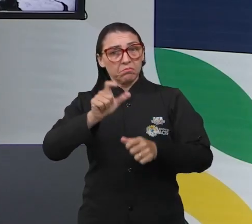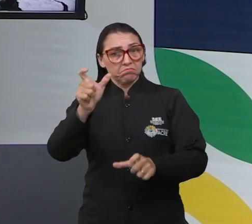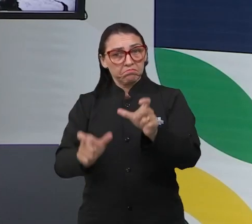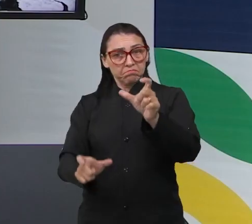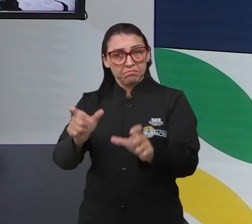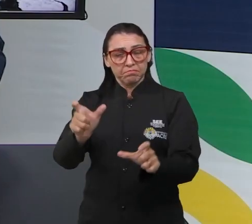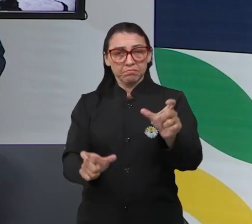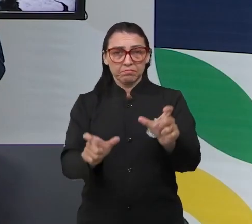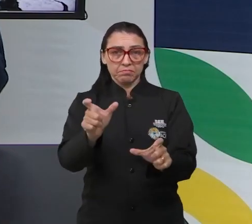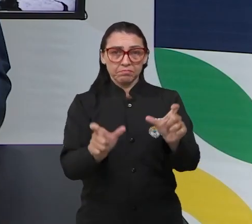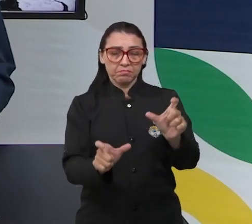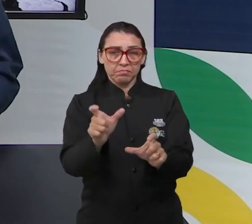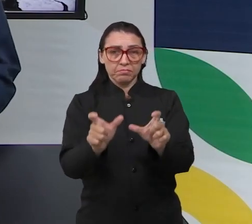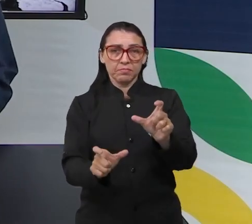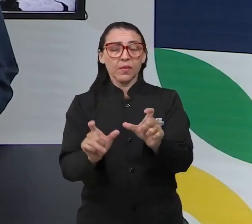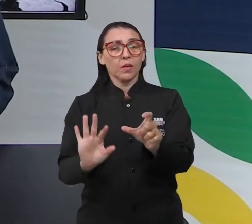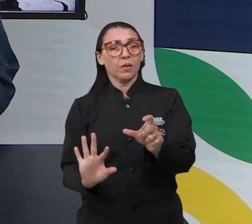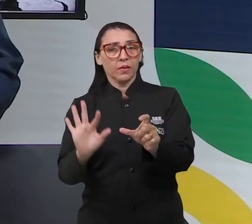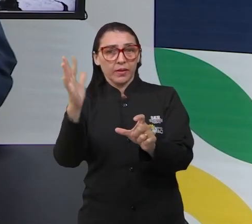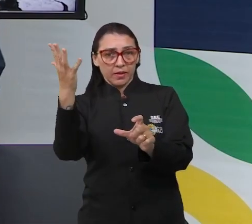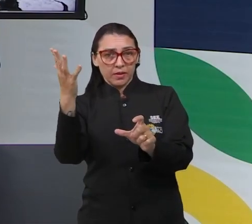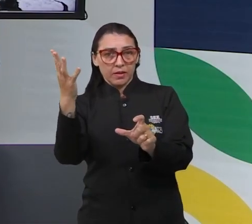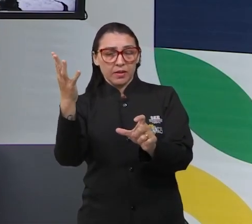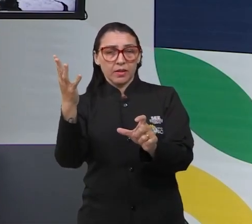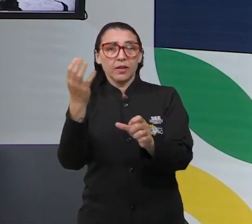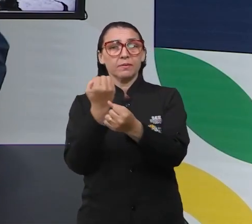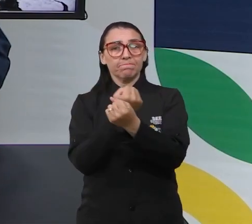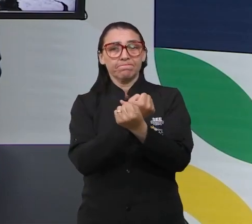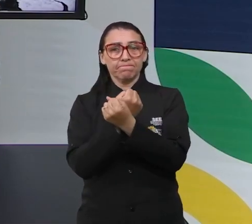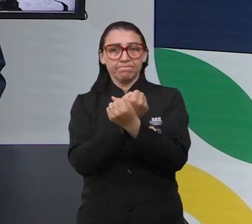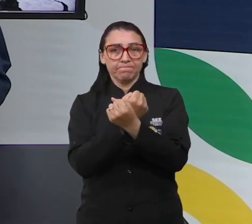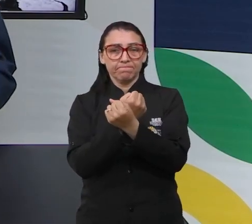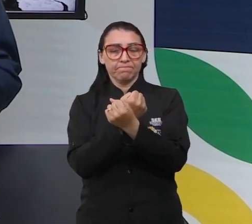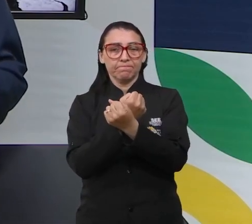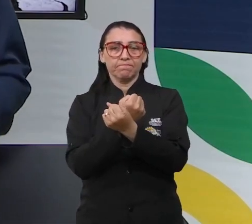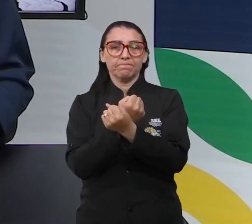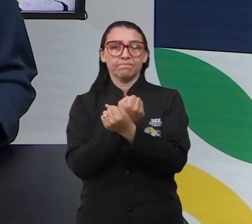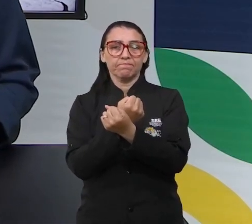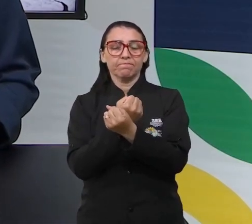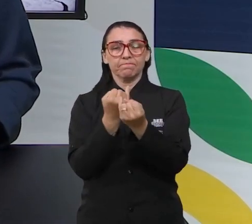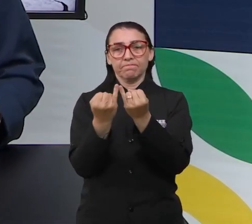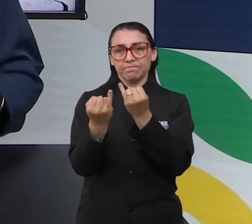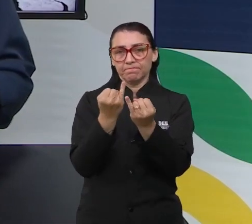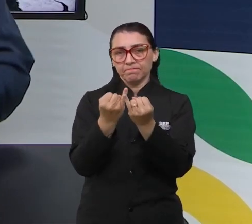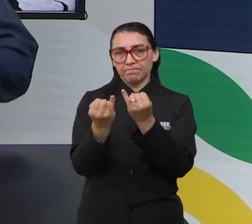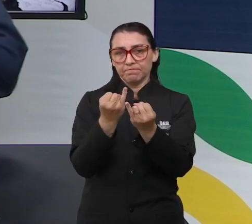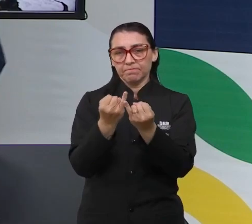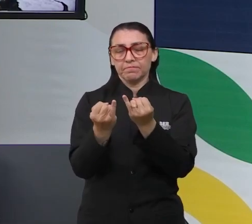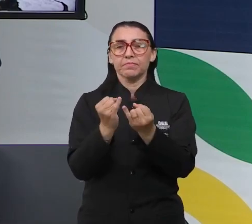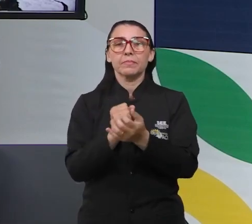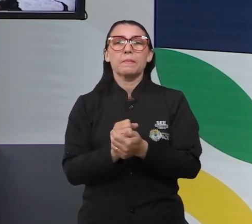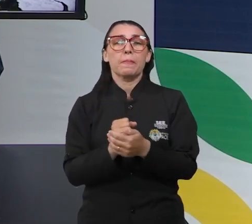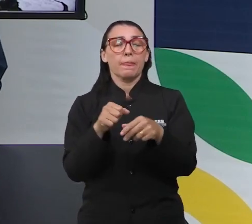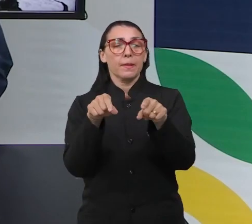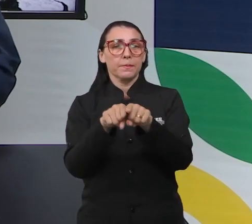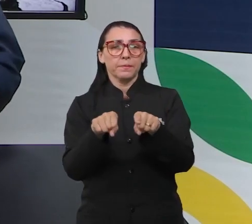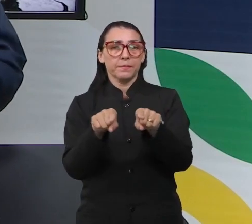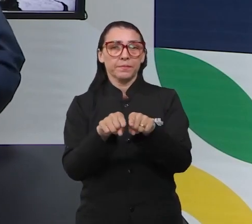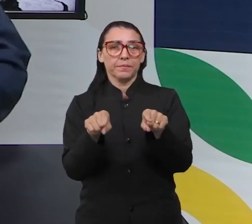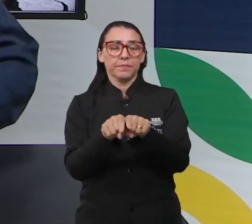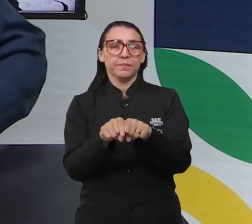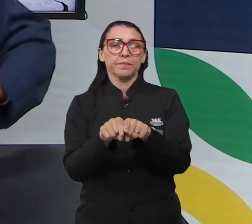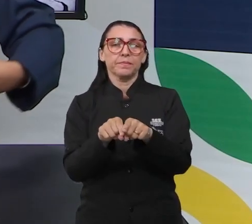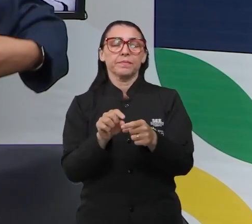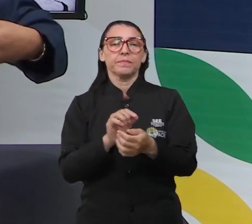desses casos sejam aí situações que a gente chama de análogas à escravidão. E a questão, pessoal, ela